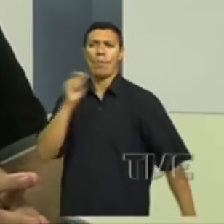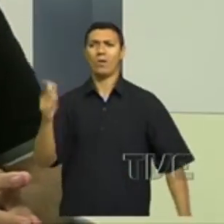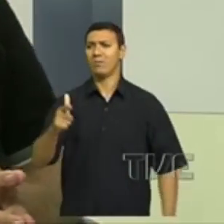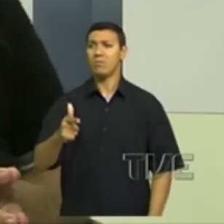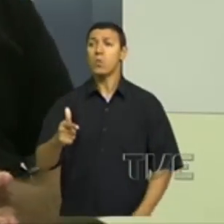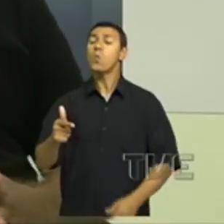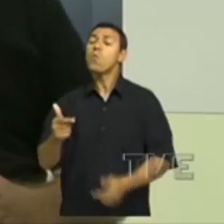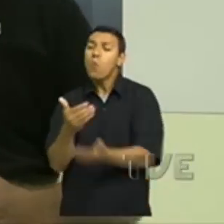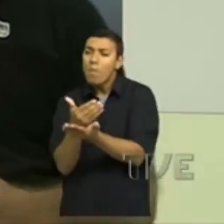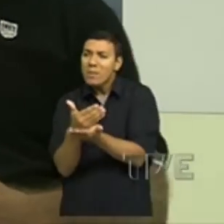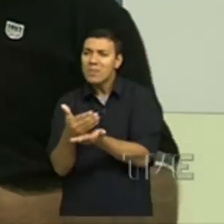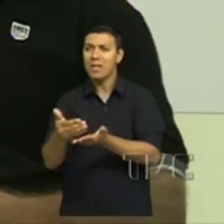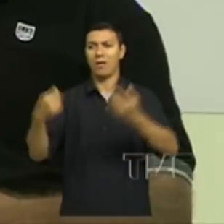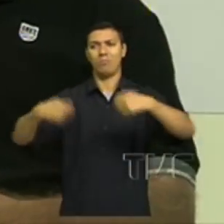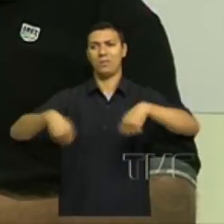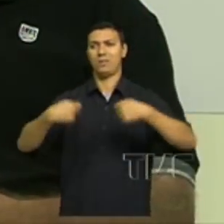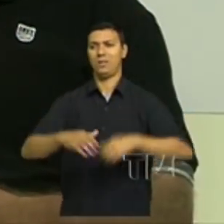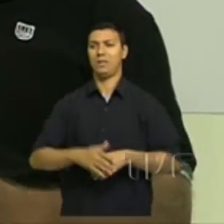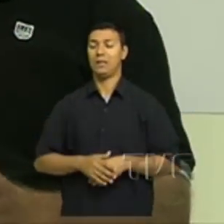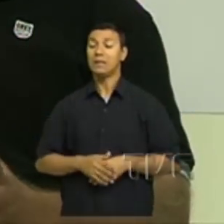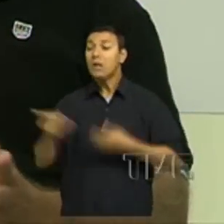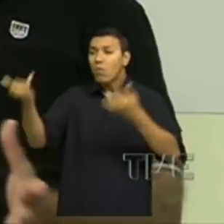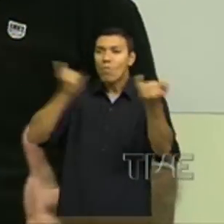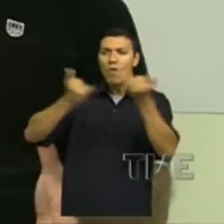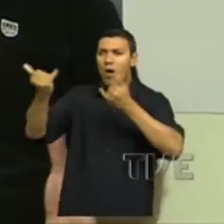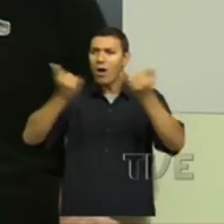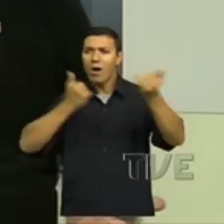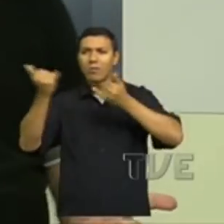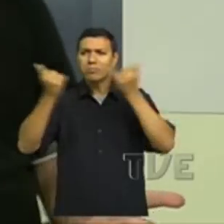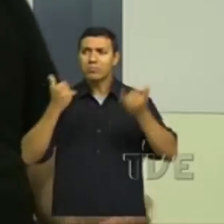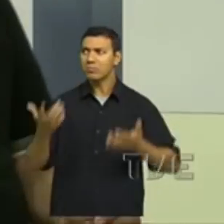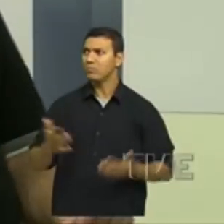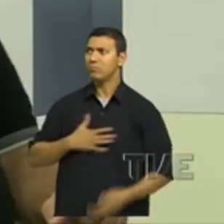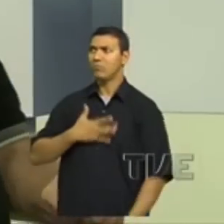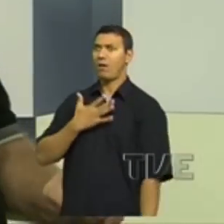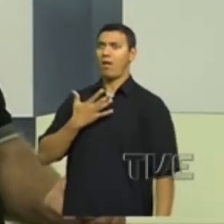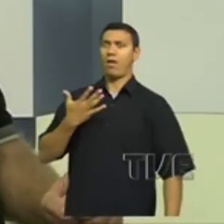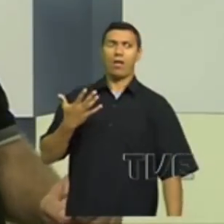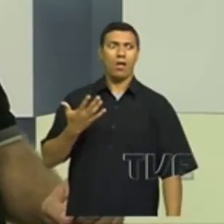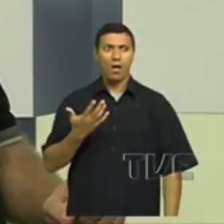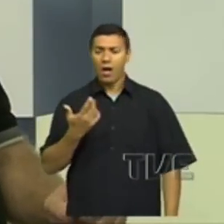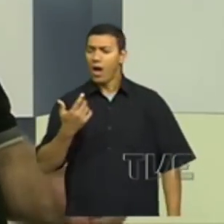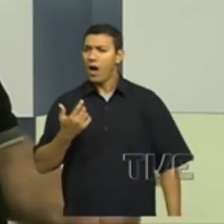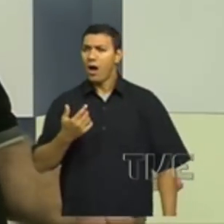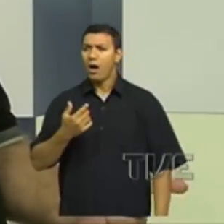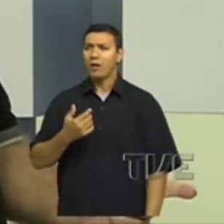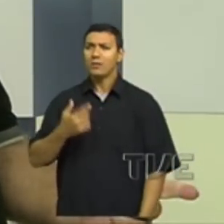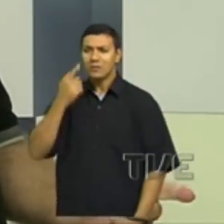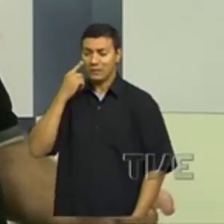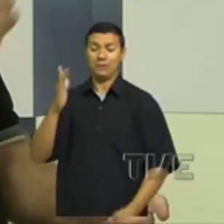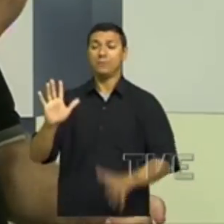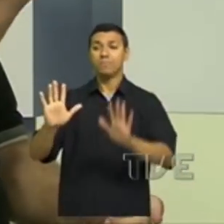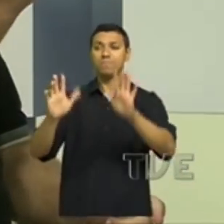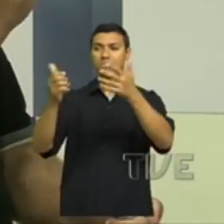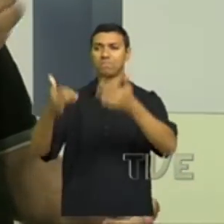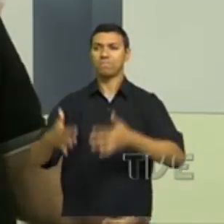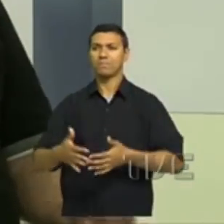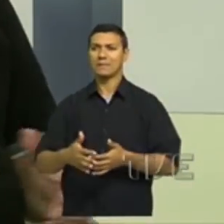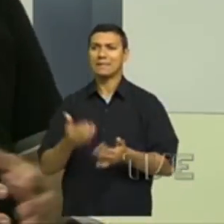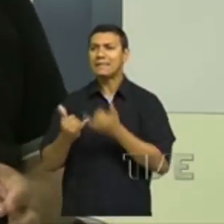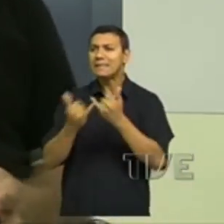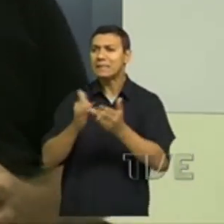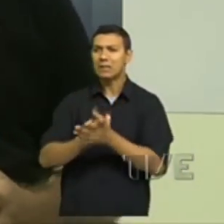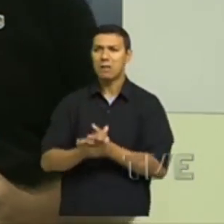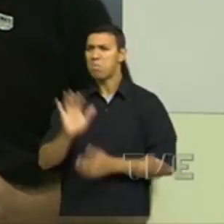gente tem dados de que são alarmantes, né? A gente pode dizer, arredondando para bem pouquinho